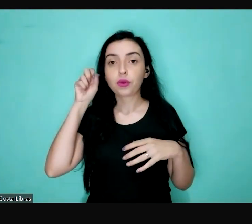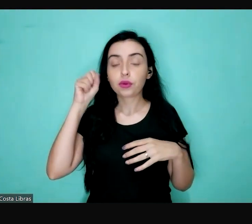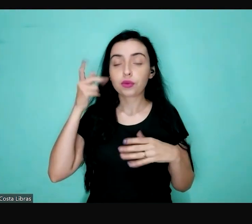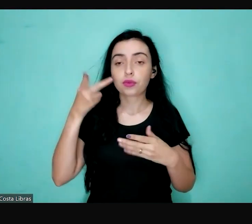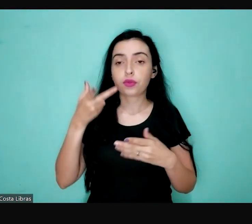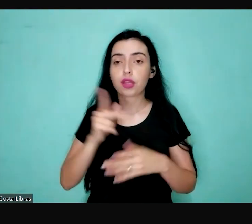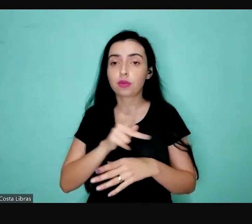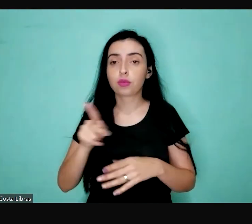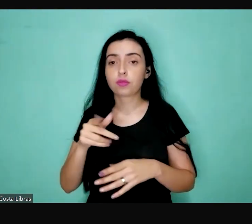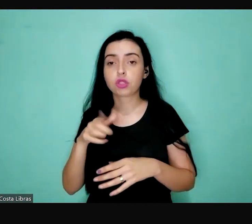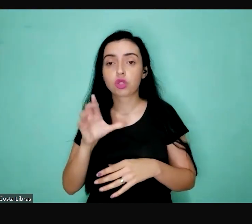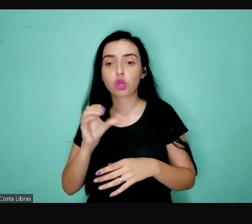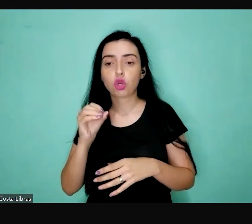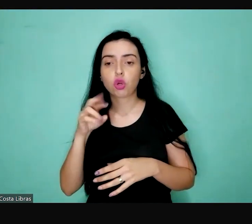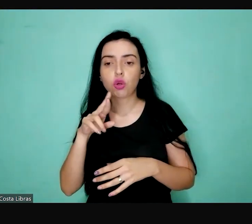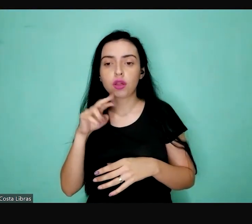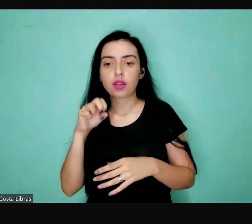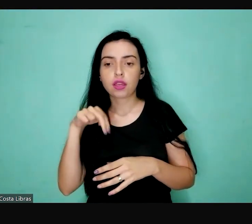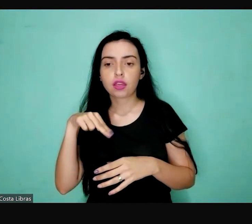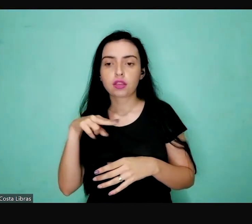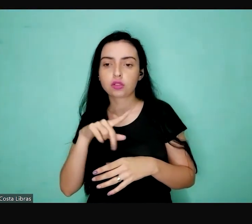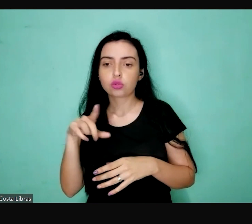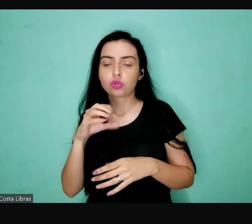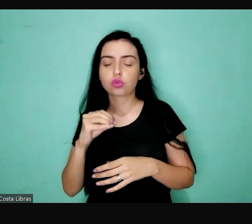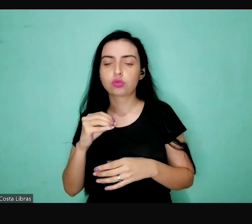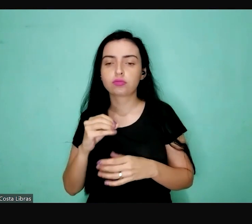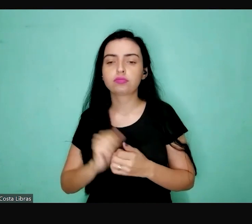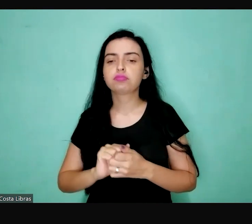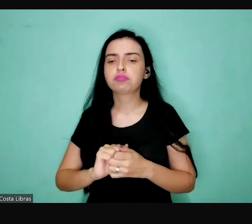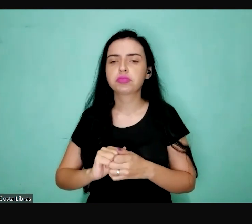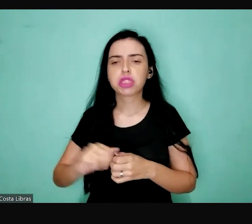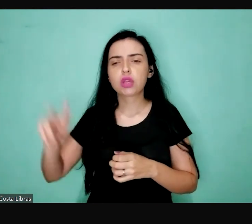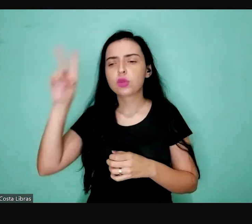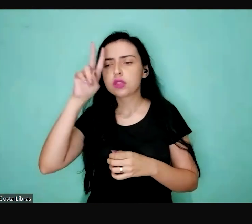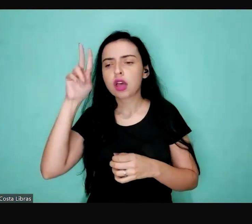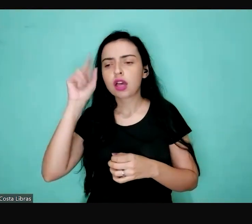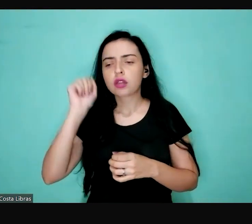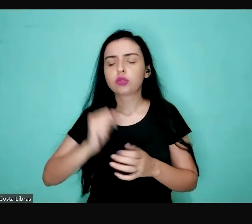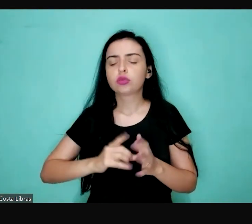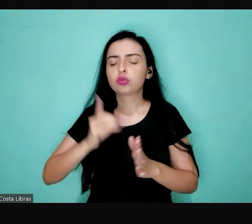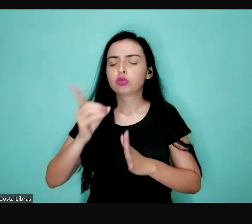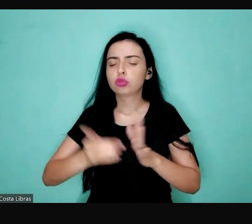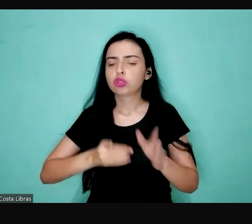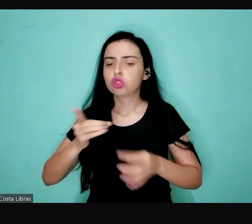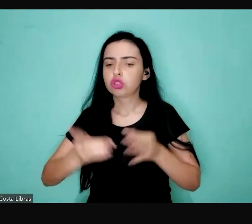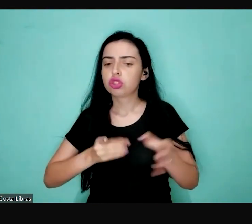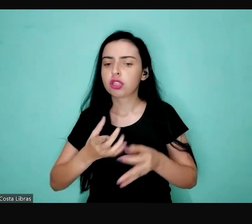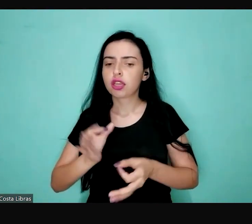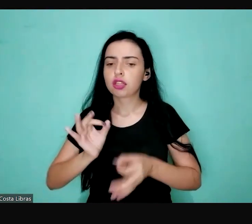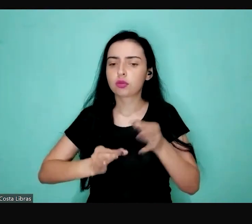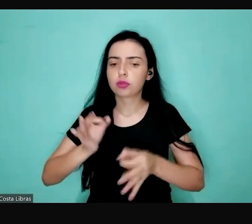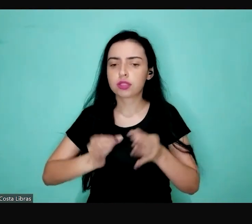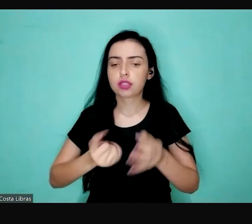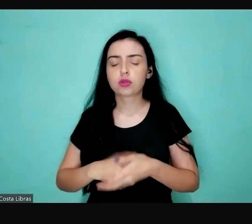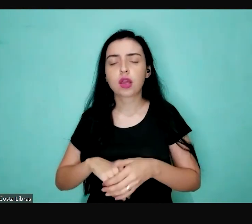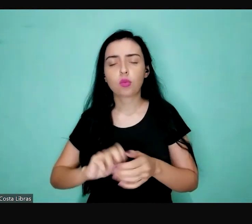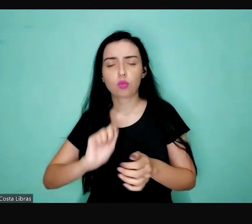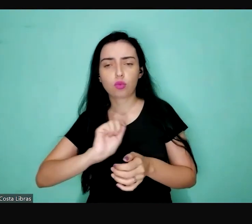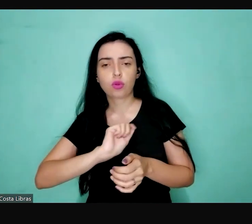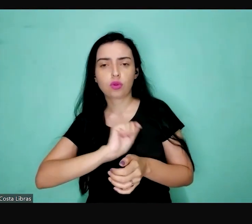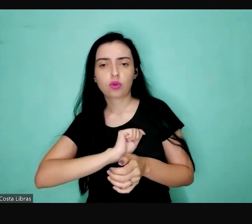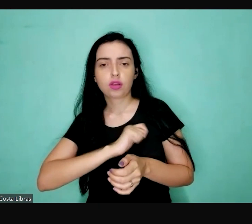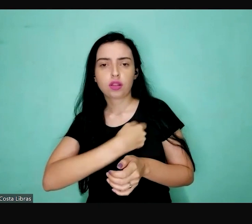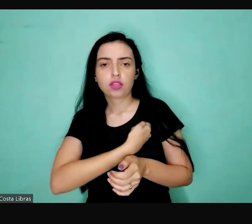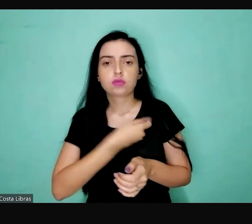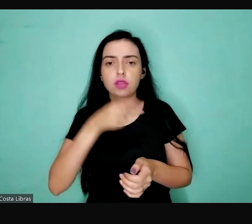professor Lorenzo Mateu, que é catedrático de Direito Processual da Universidade de Salamanca, na Espanha, e falará